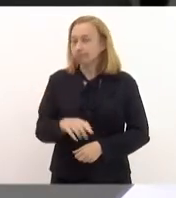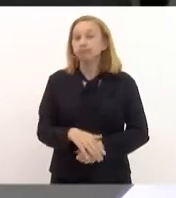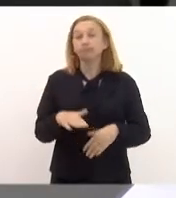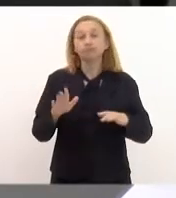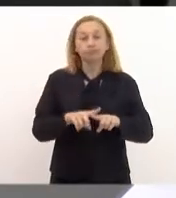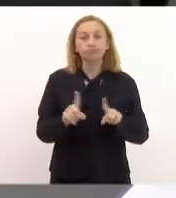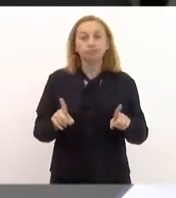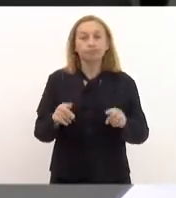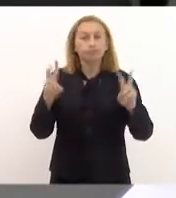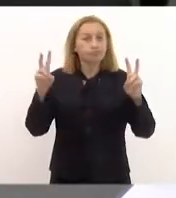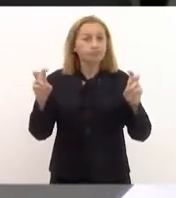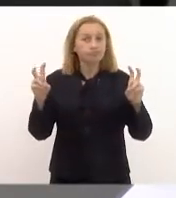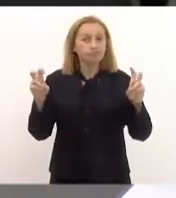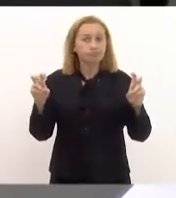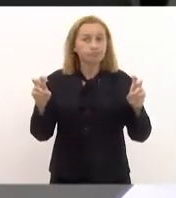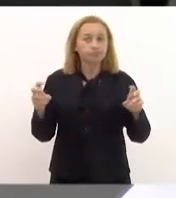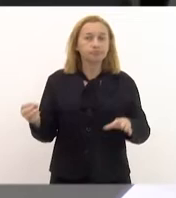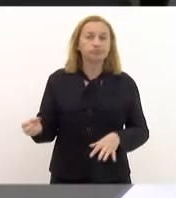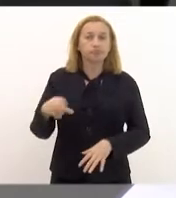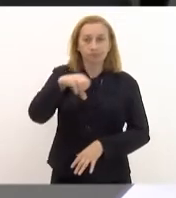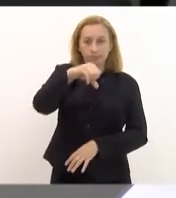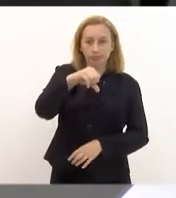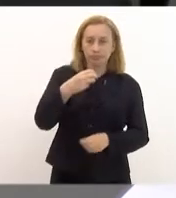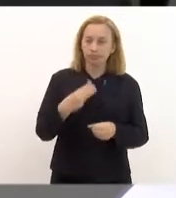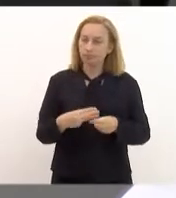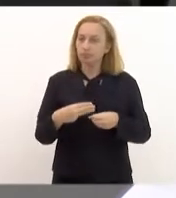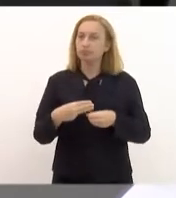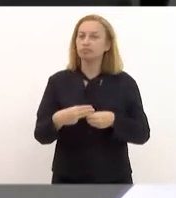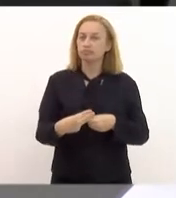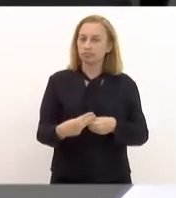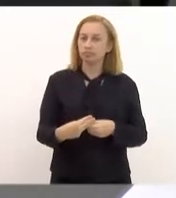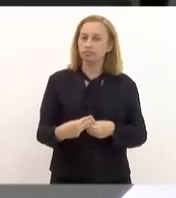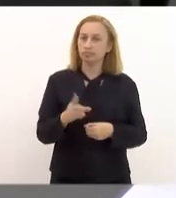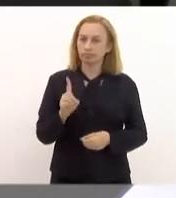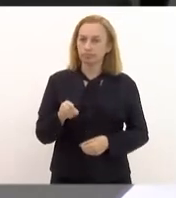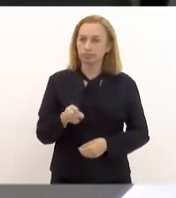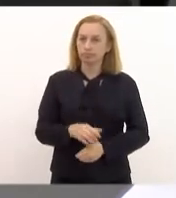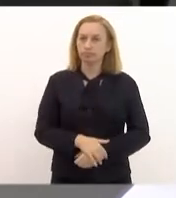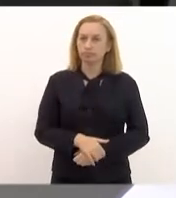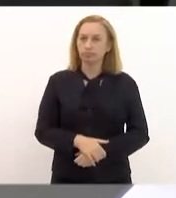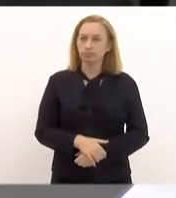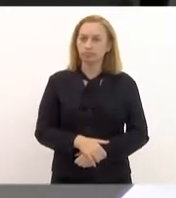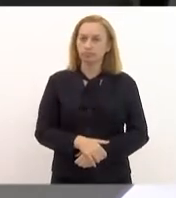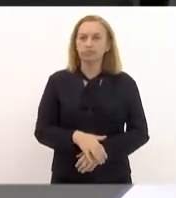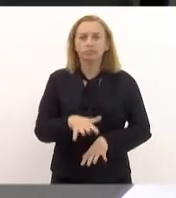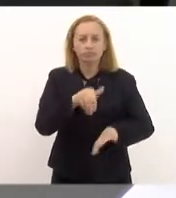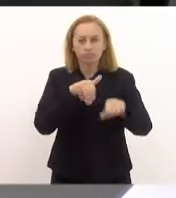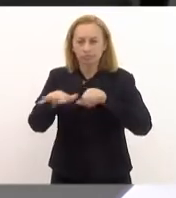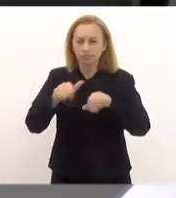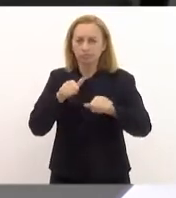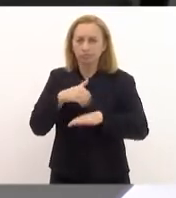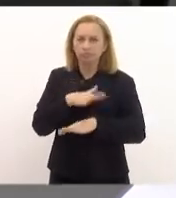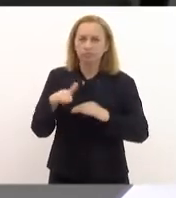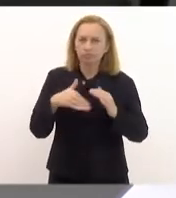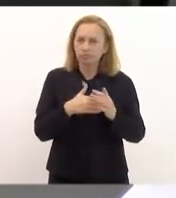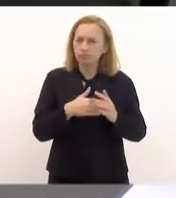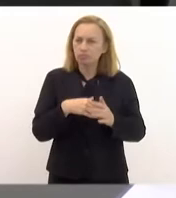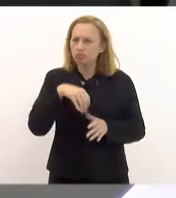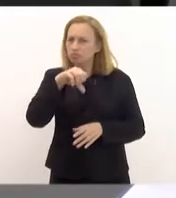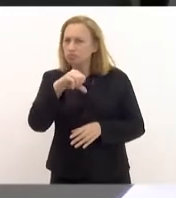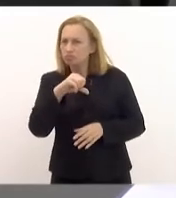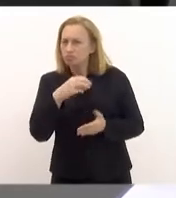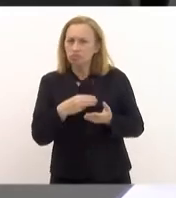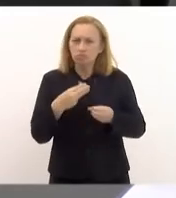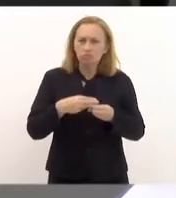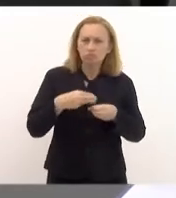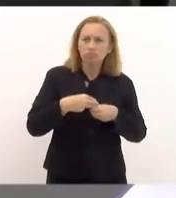esse é um assunto, eu acho que, para os 9 municípios, né? 9, sei lá, talvez convocaria todas as cadeiras, ou não, a gente senta,